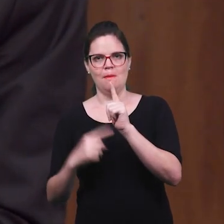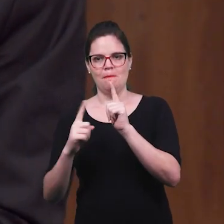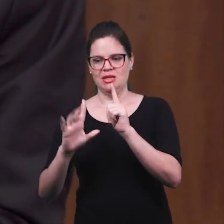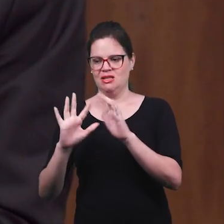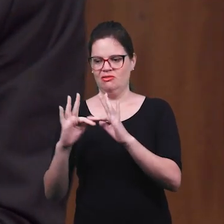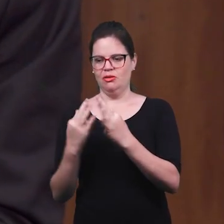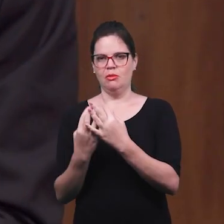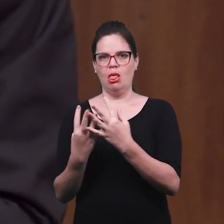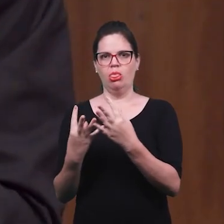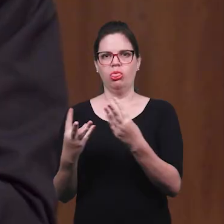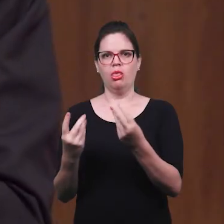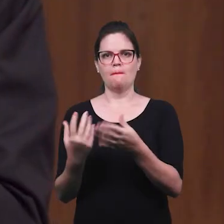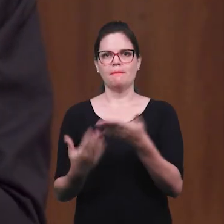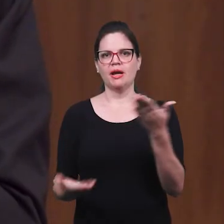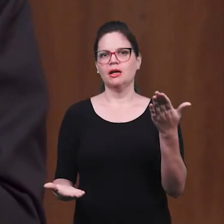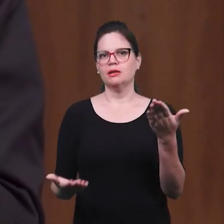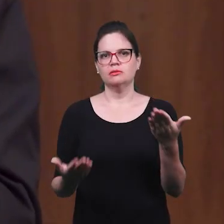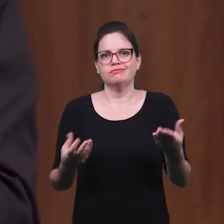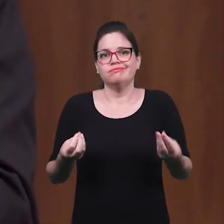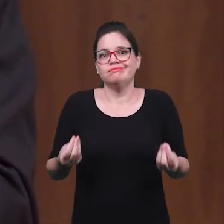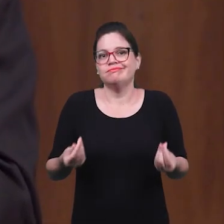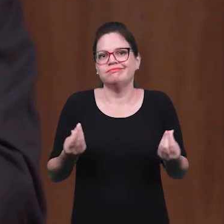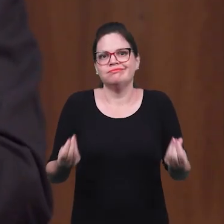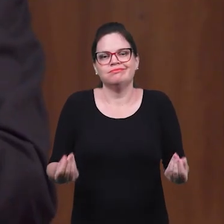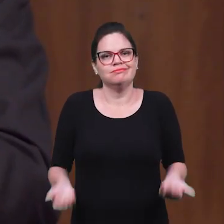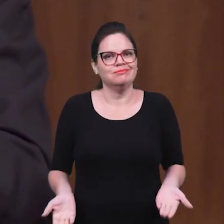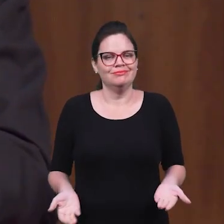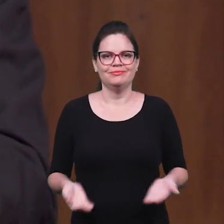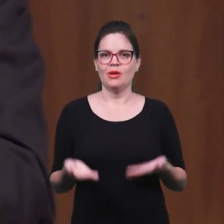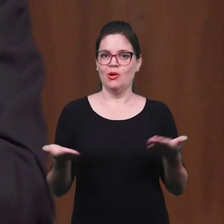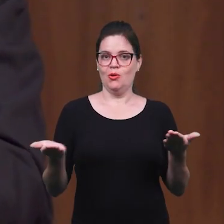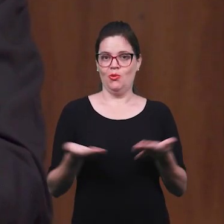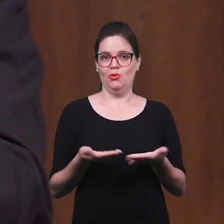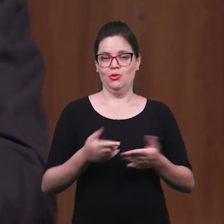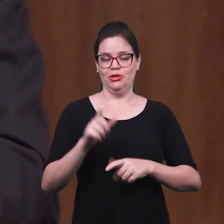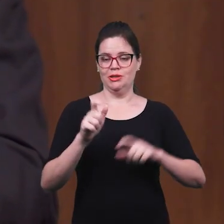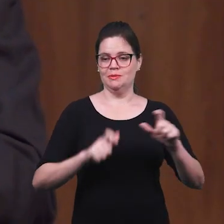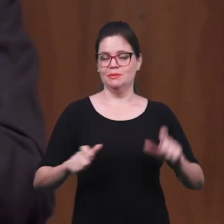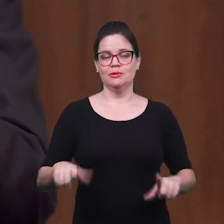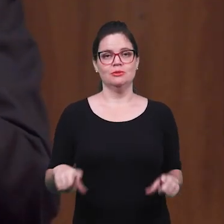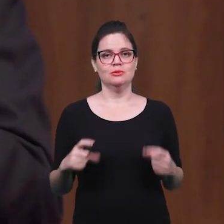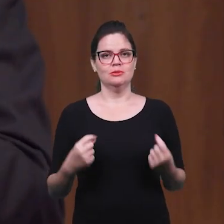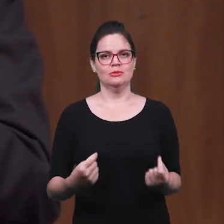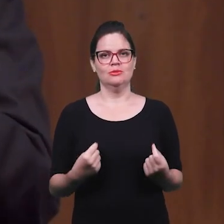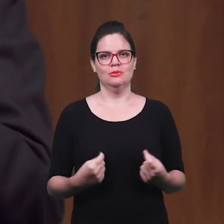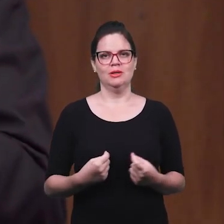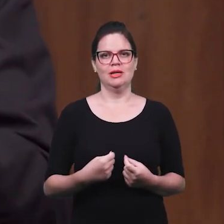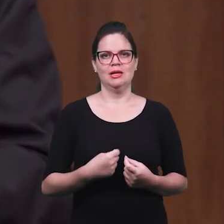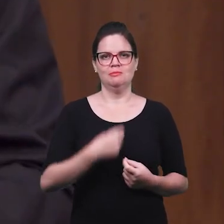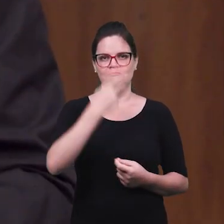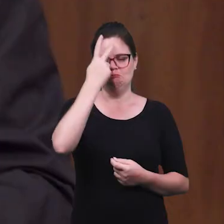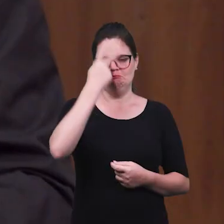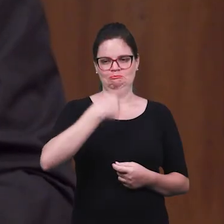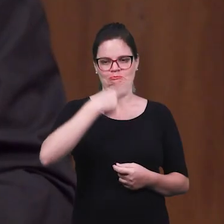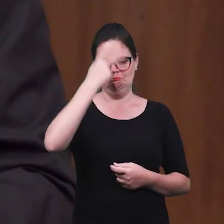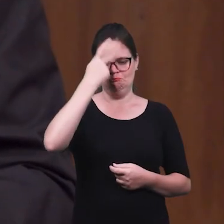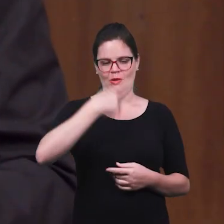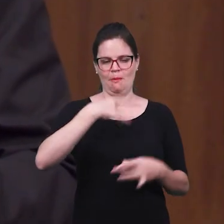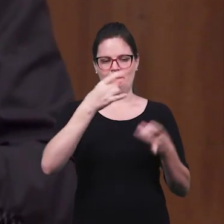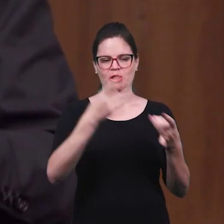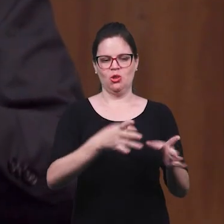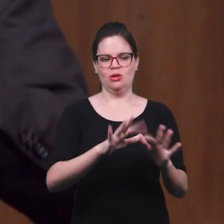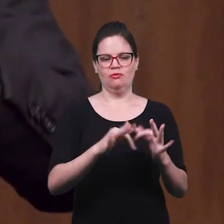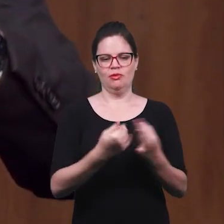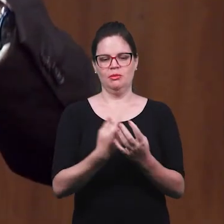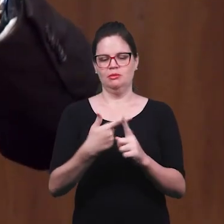muito hoje. As pessoas, para suas conquistas pessoais, estão abrindo mão da família.